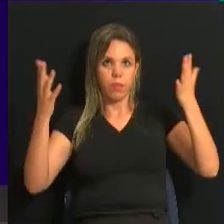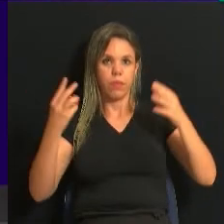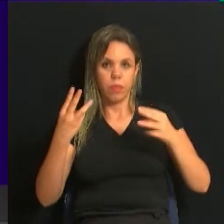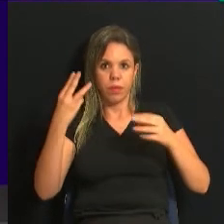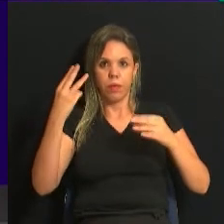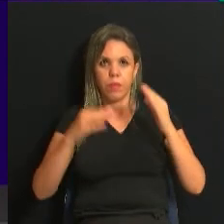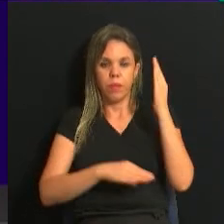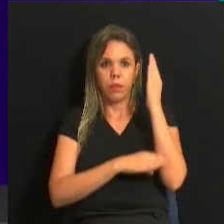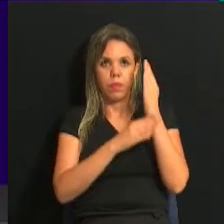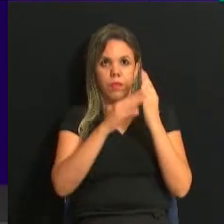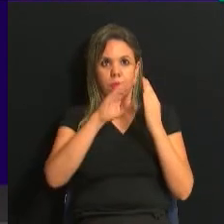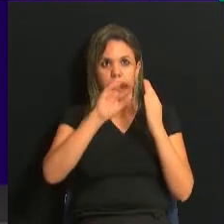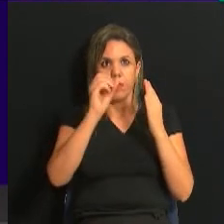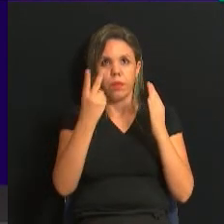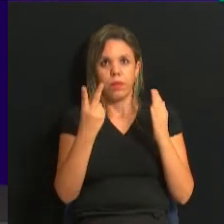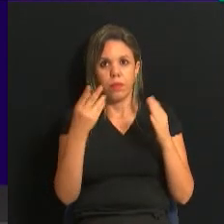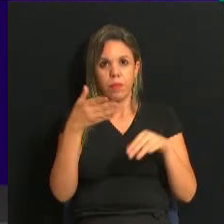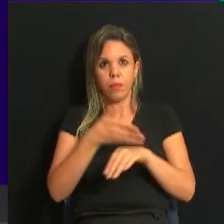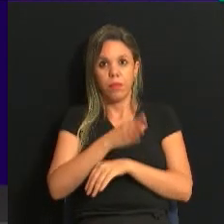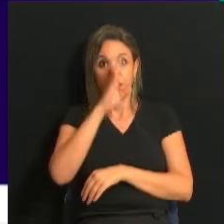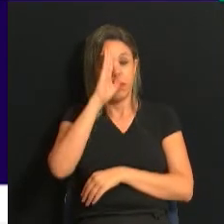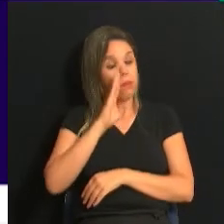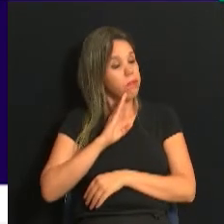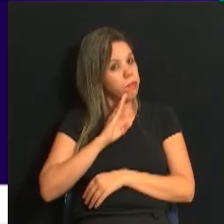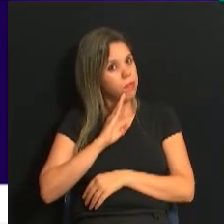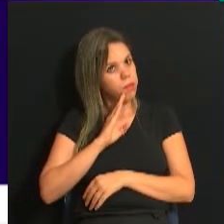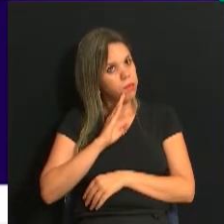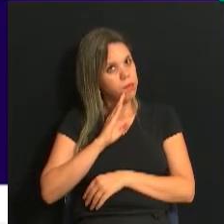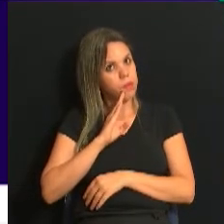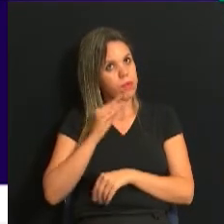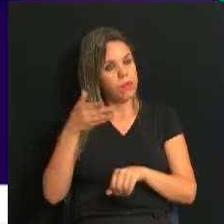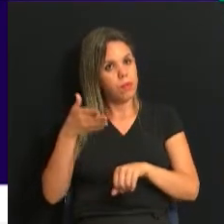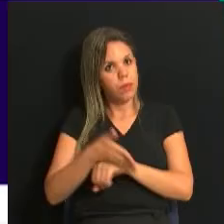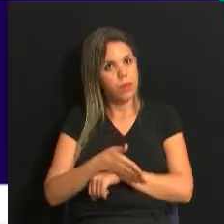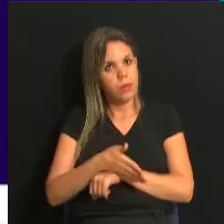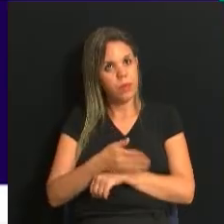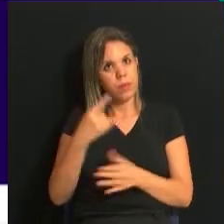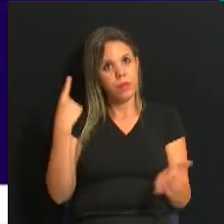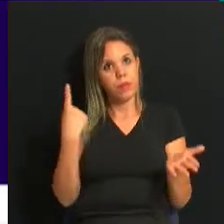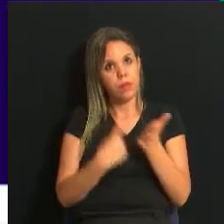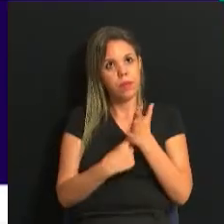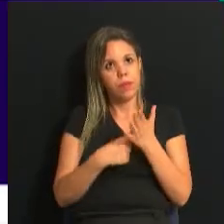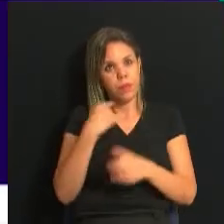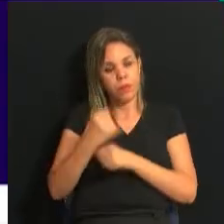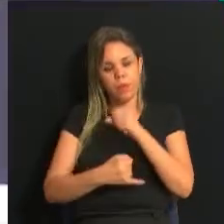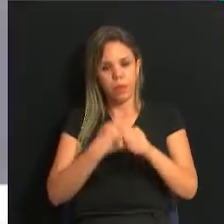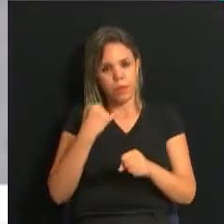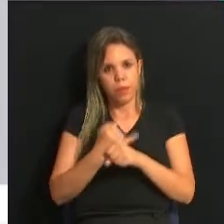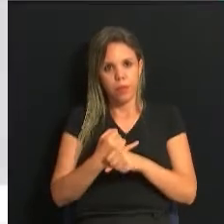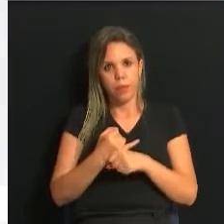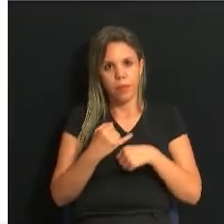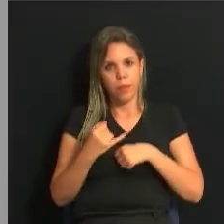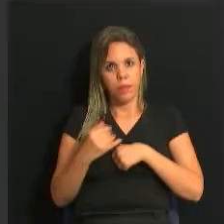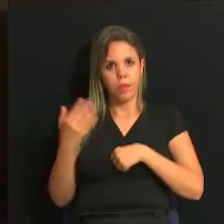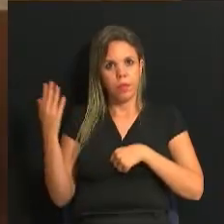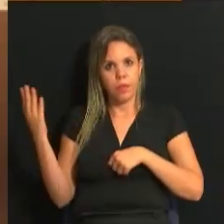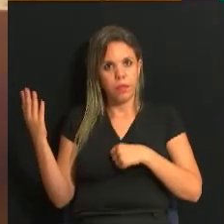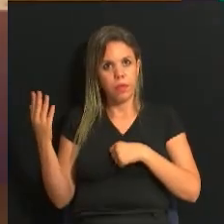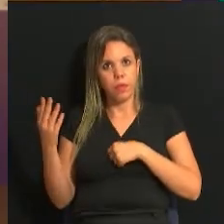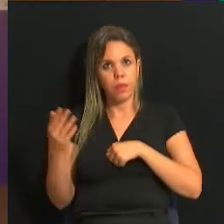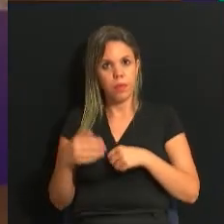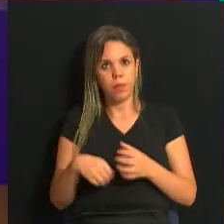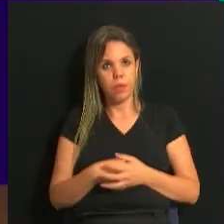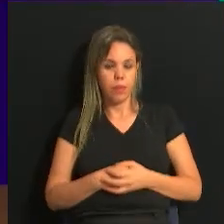do shopping. A entrada é gratuita e a visita deve ser agendada pela internet no site do shopping.